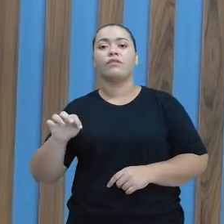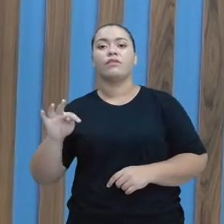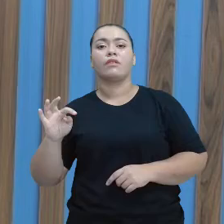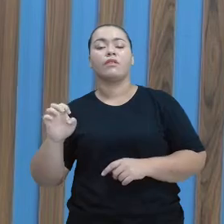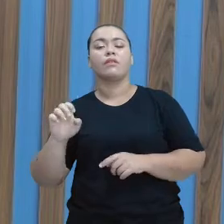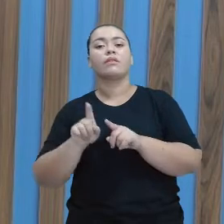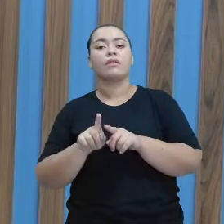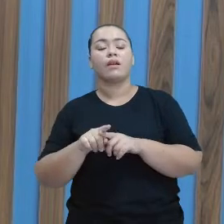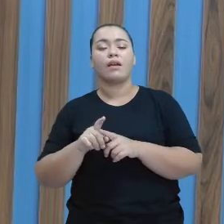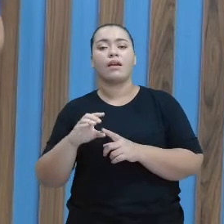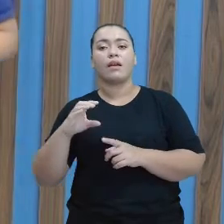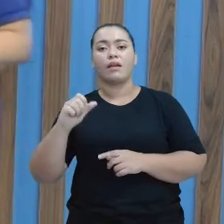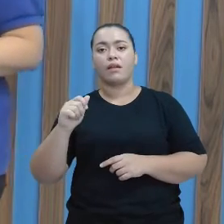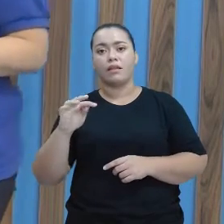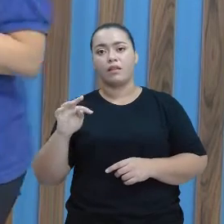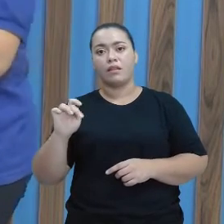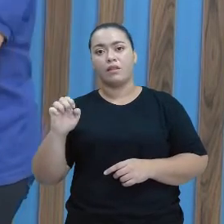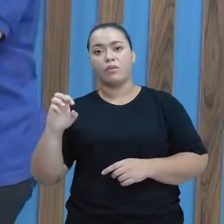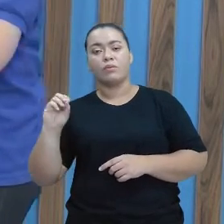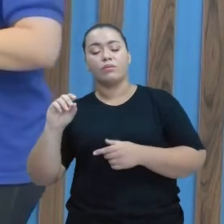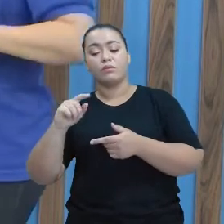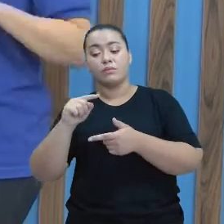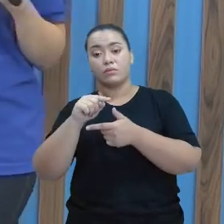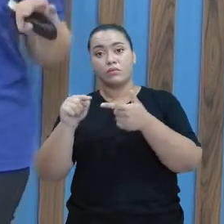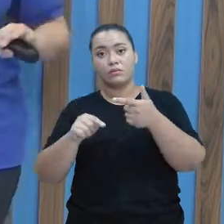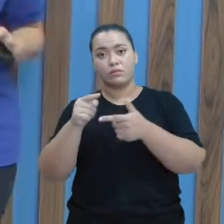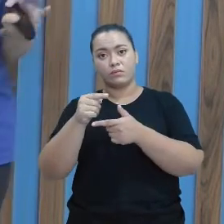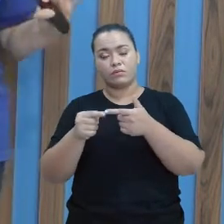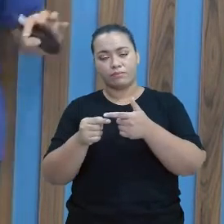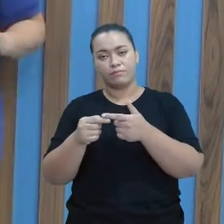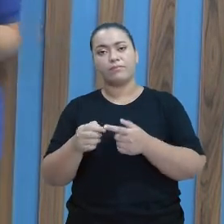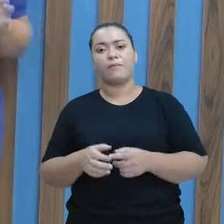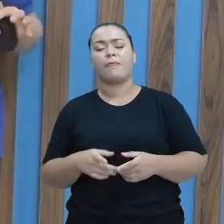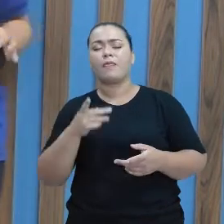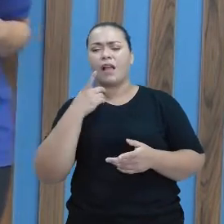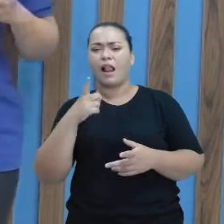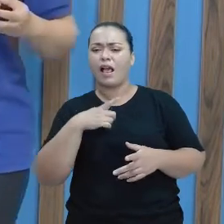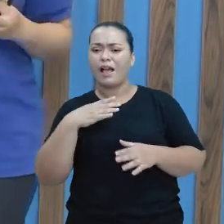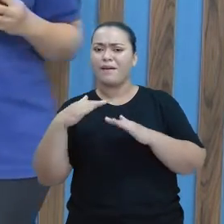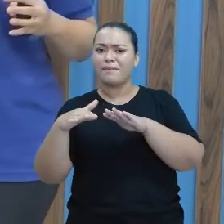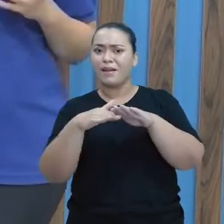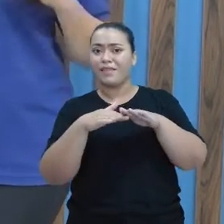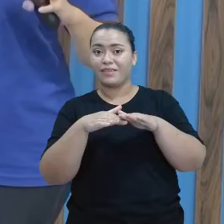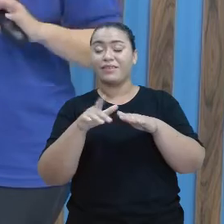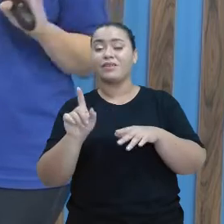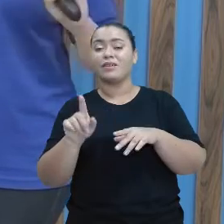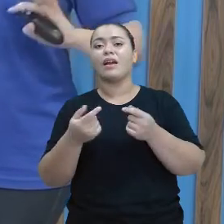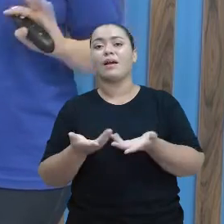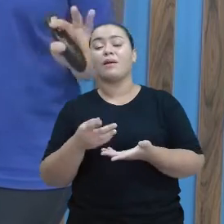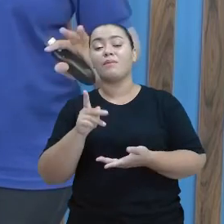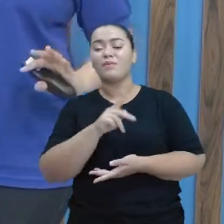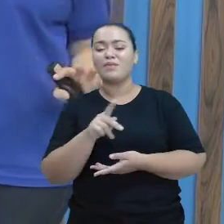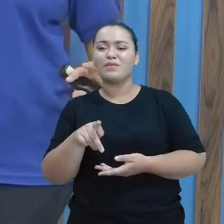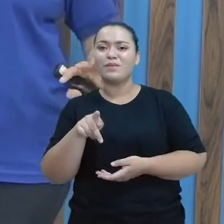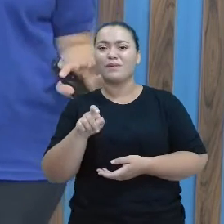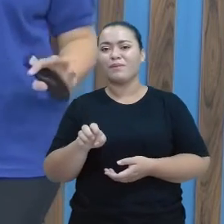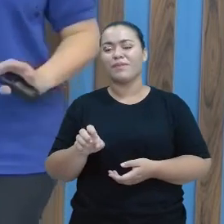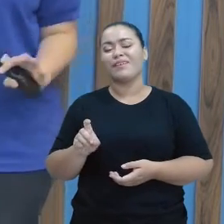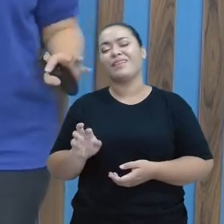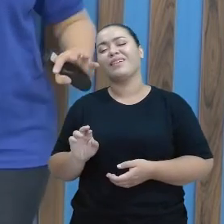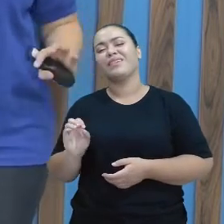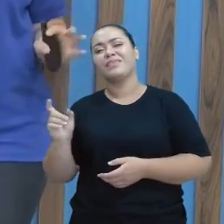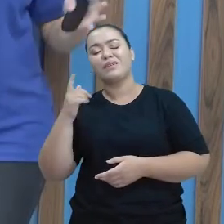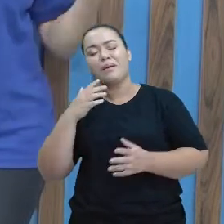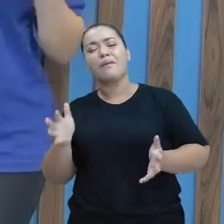pelo cateto adjacente. E aí a gente já começou a falar um monte de coisa sobre padrões. Eu gosto de passar para o professor Pedro, que ele gosta e fica se empolgando aqui